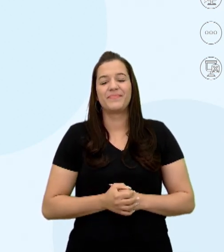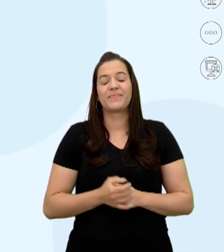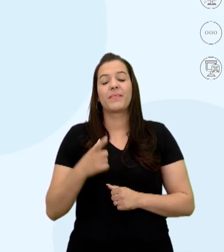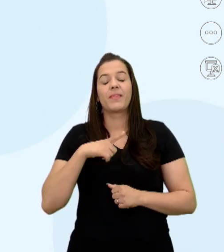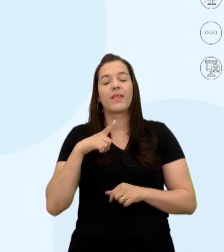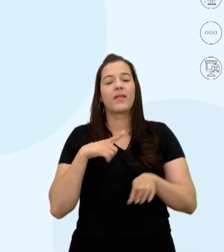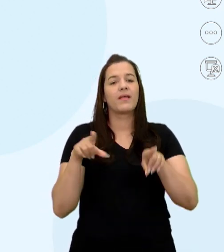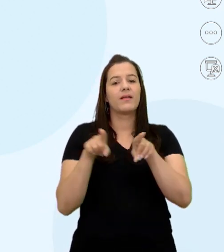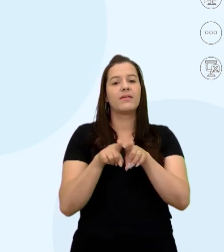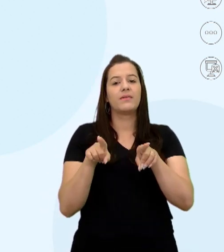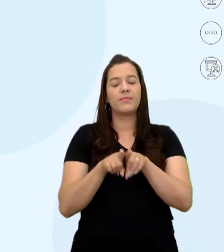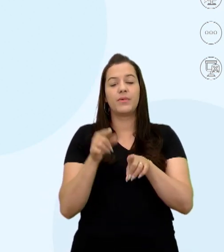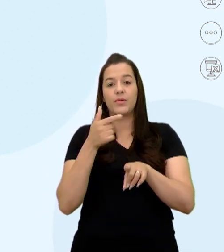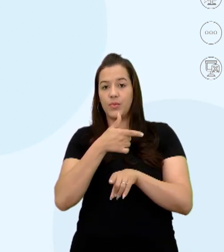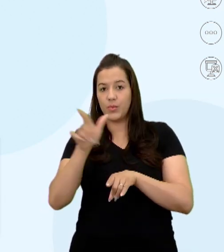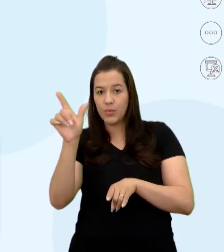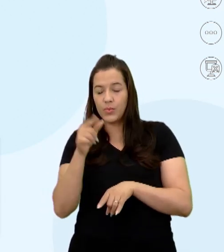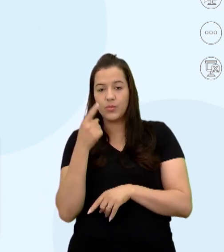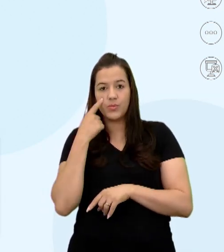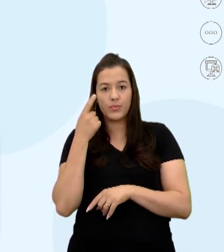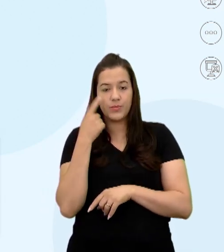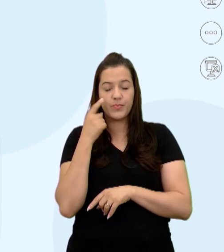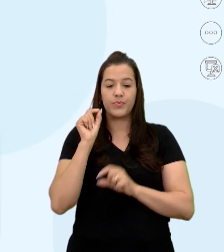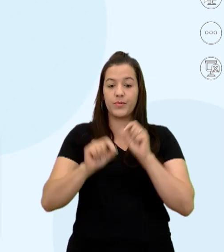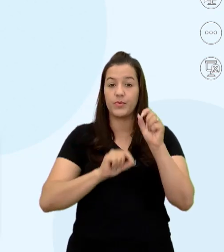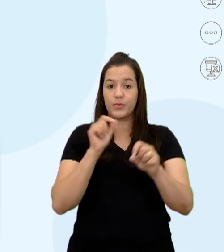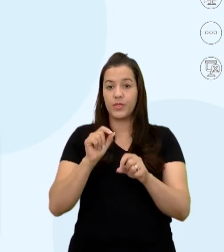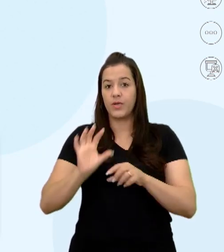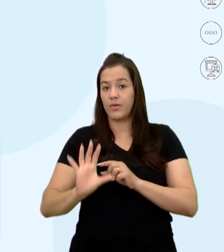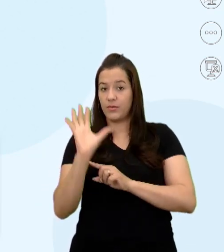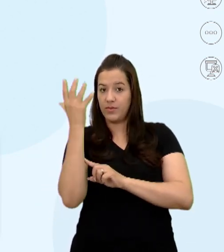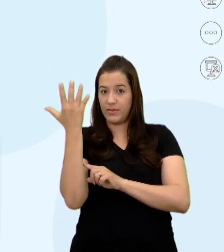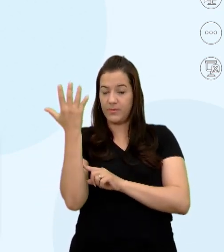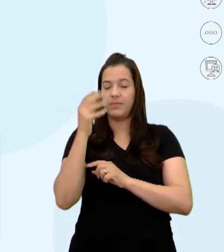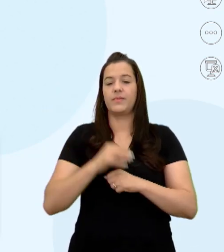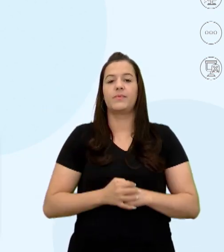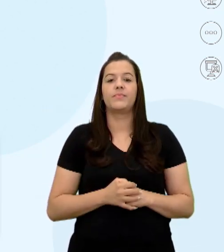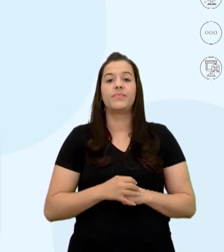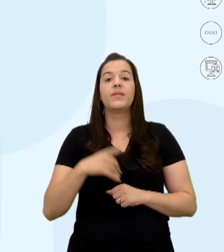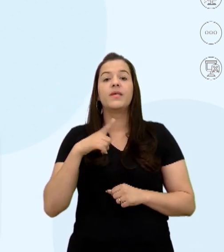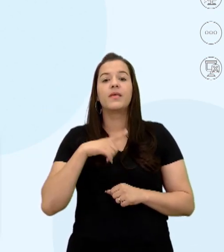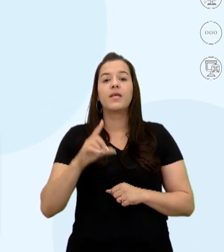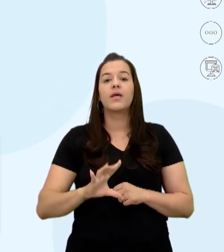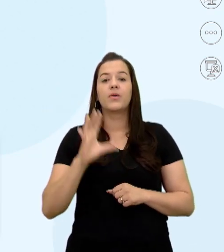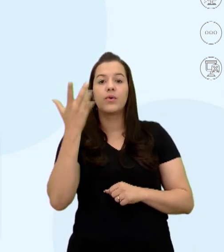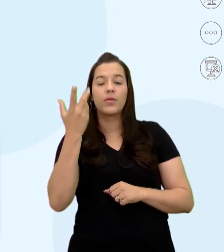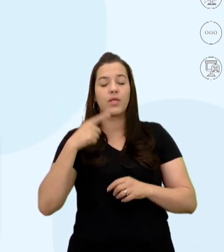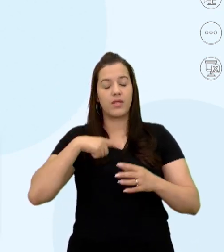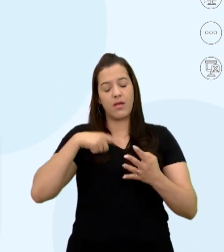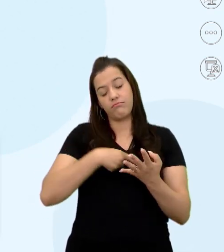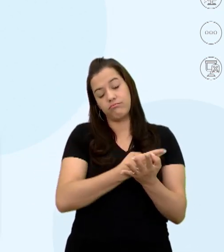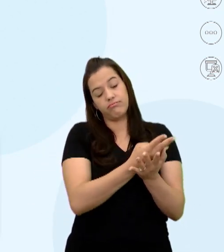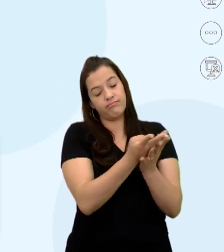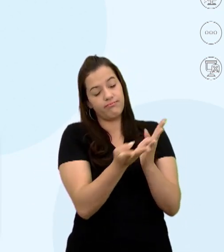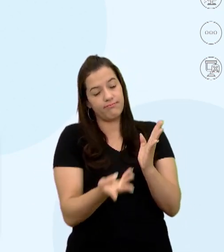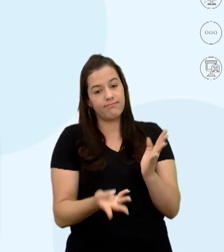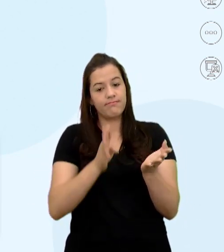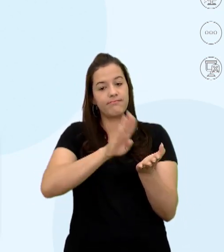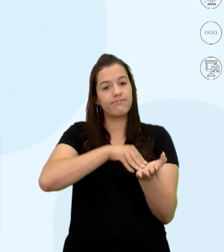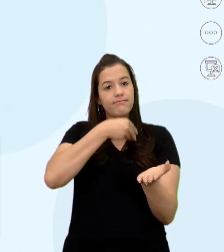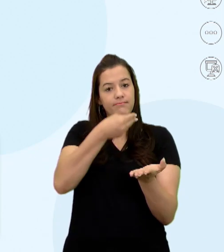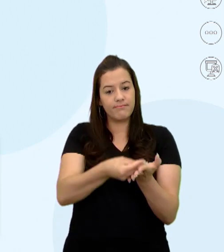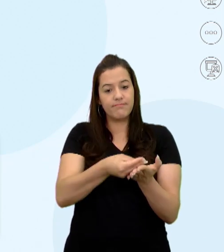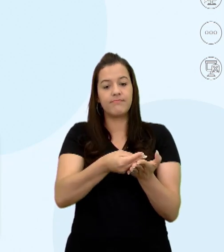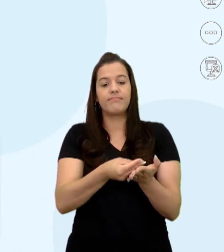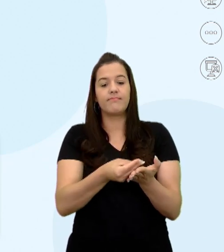bem. Olha só, dá uma olhadinha agora nessa outra situação, que é a situação das cartas de baralho. Olha lá,